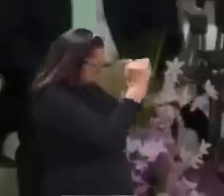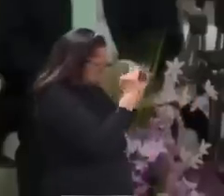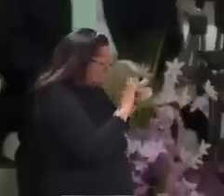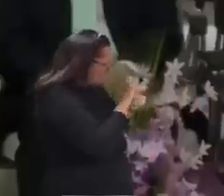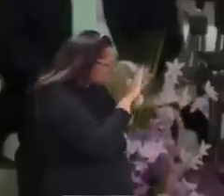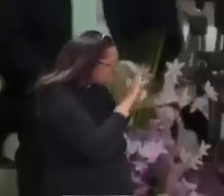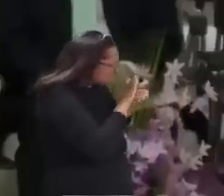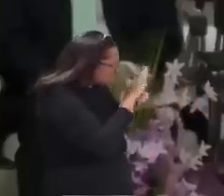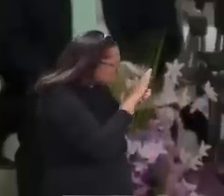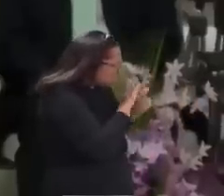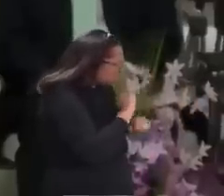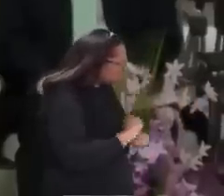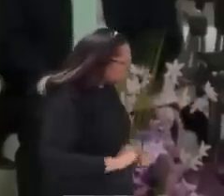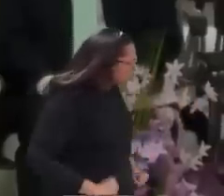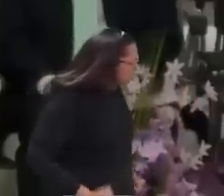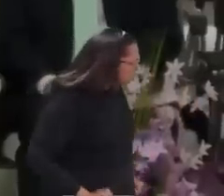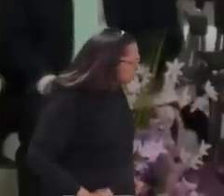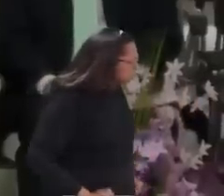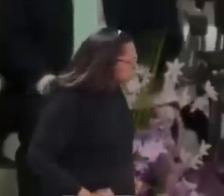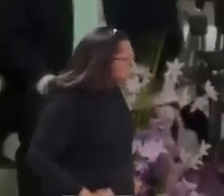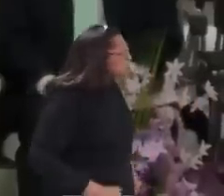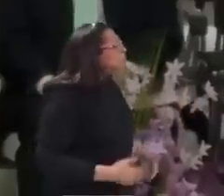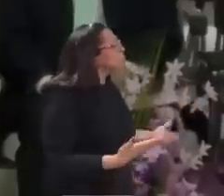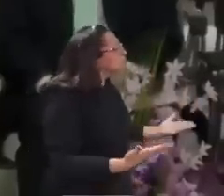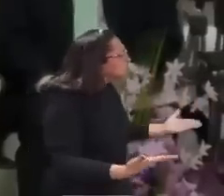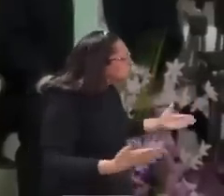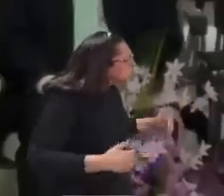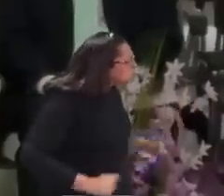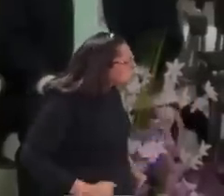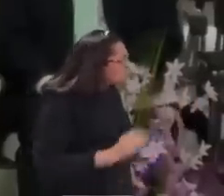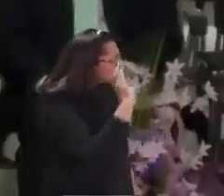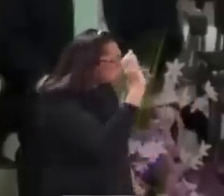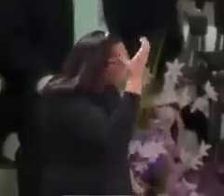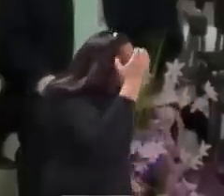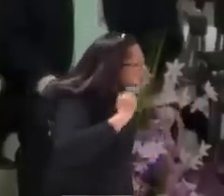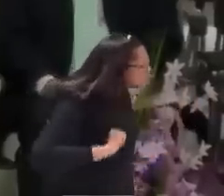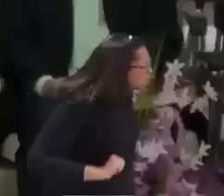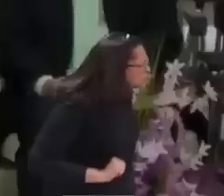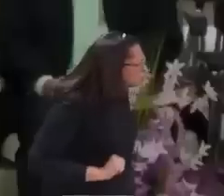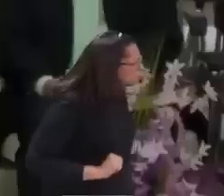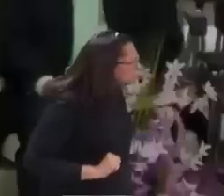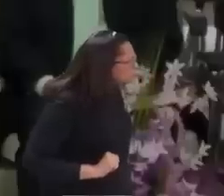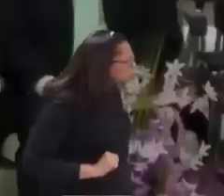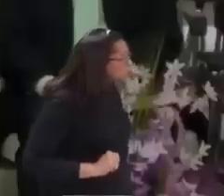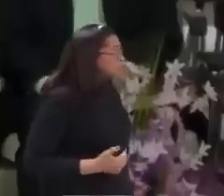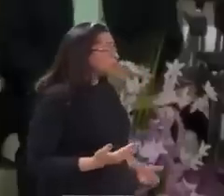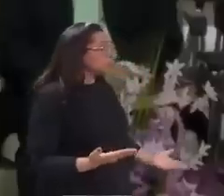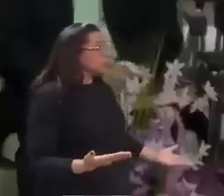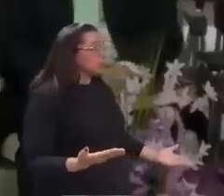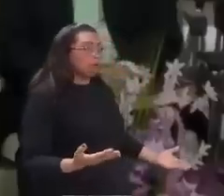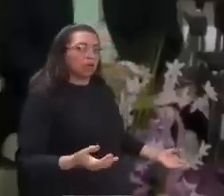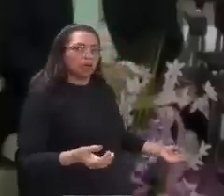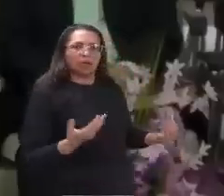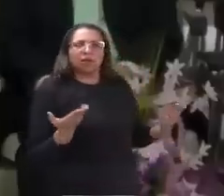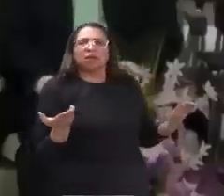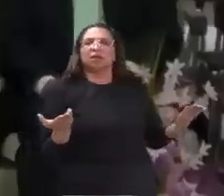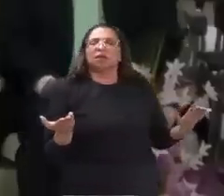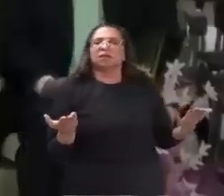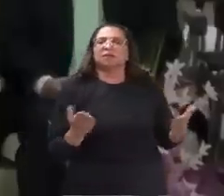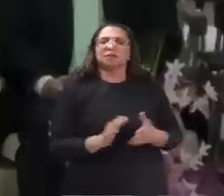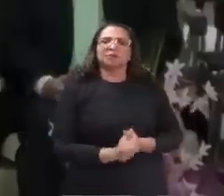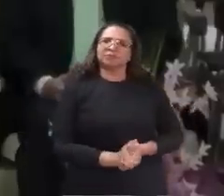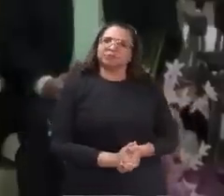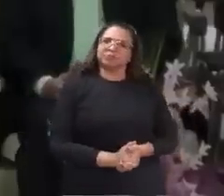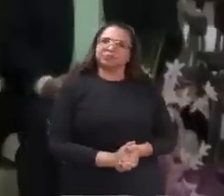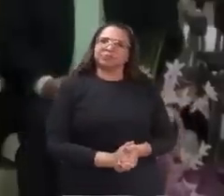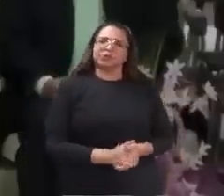em risco, a própria fé e a própria esperança. E não tinha ninguém dizendo: olha, faz isso,